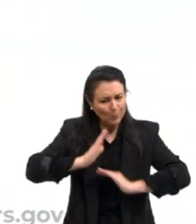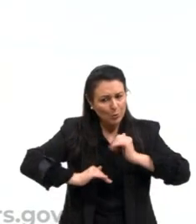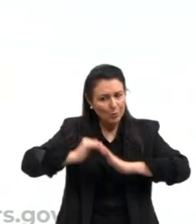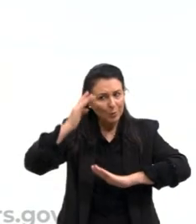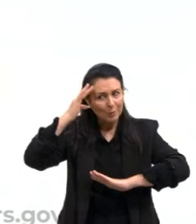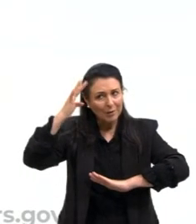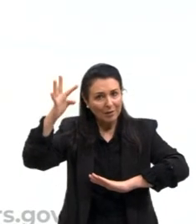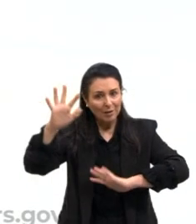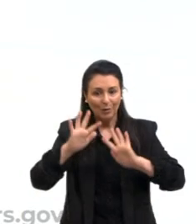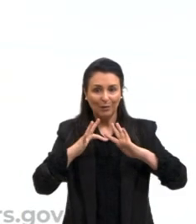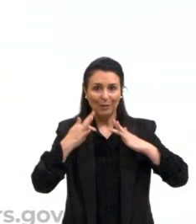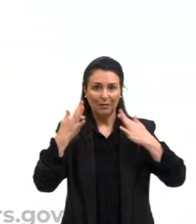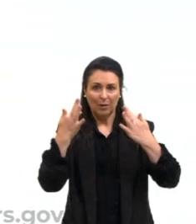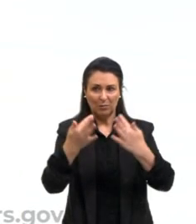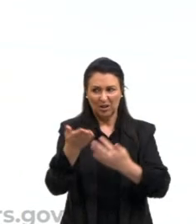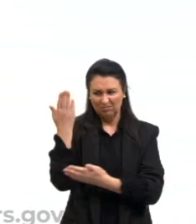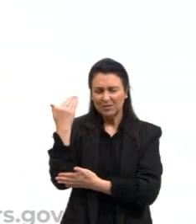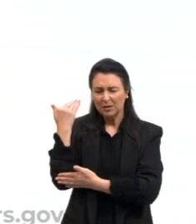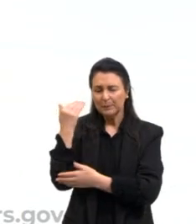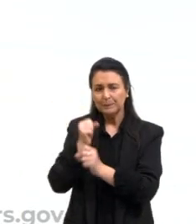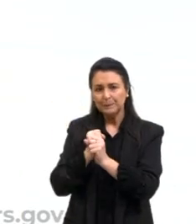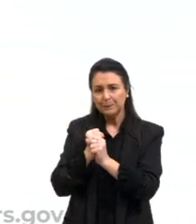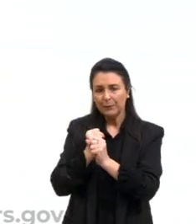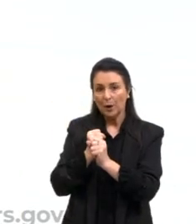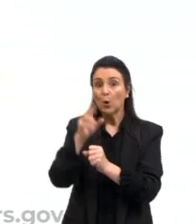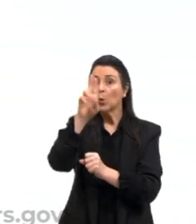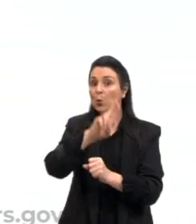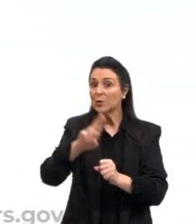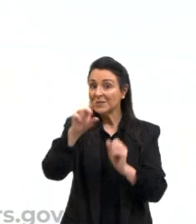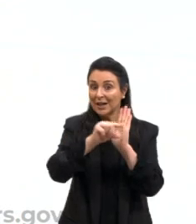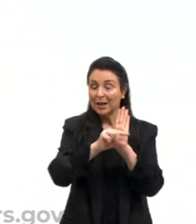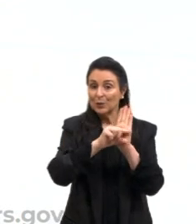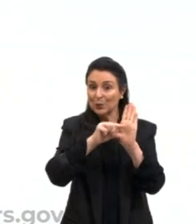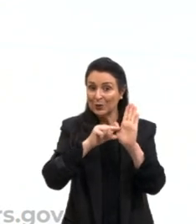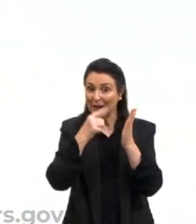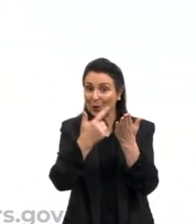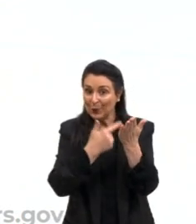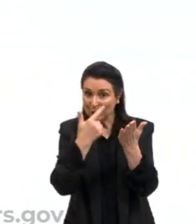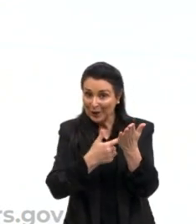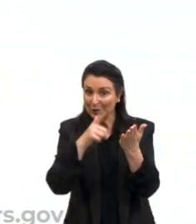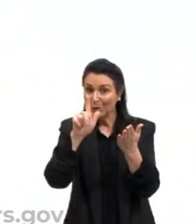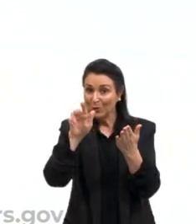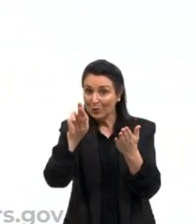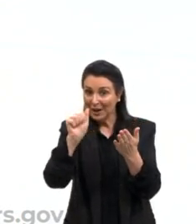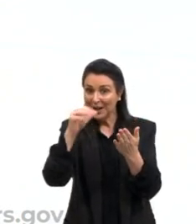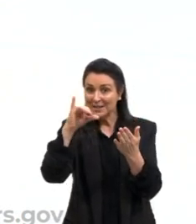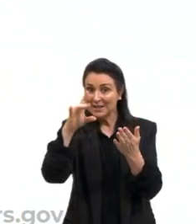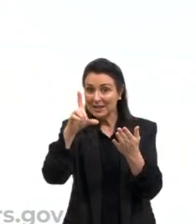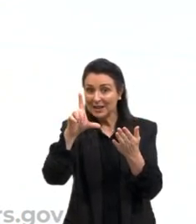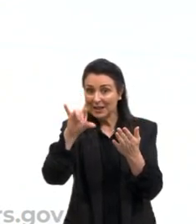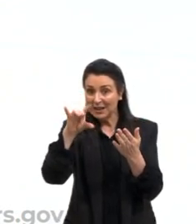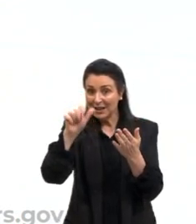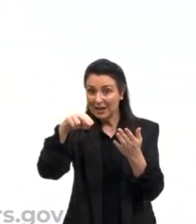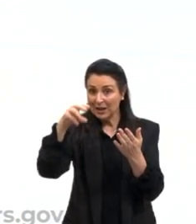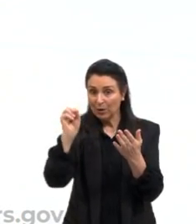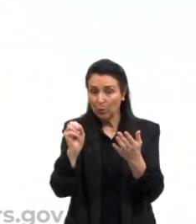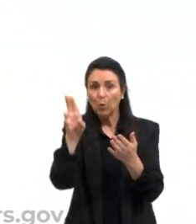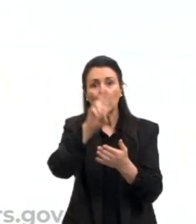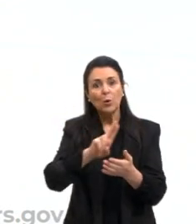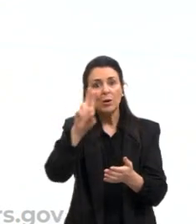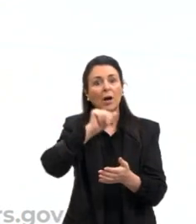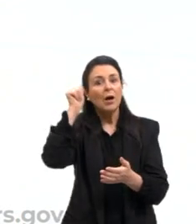família mas ela os anos atrás que a partir do livro do Graciliano Ramos utilizou a uma mulher com seus